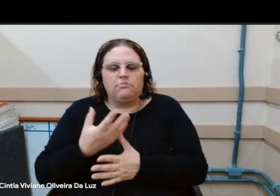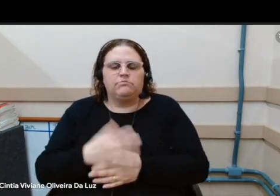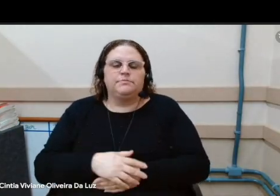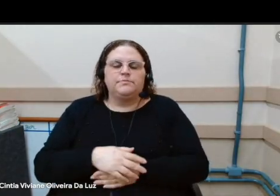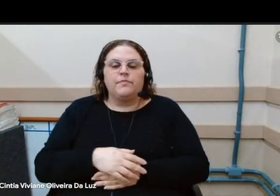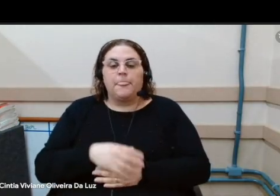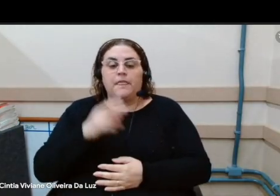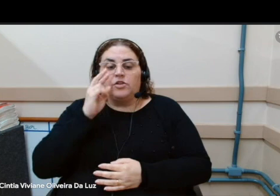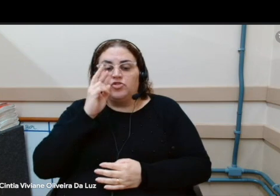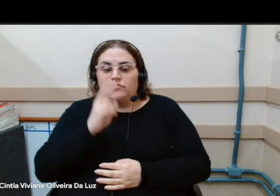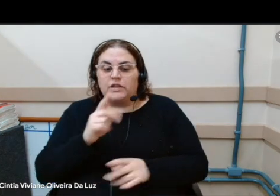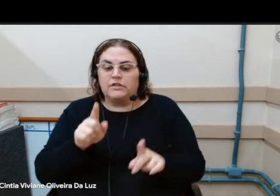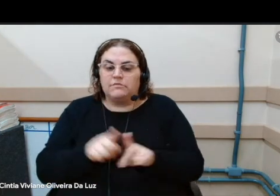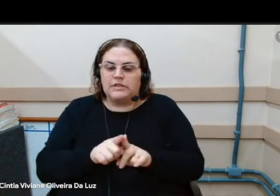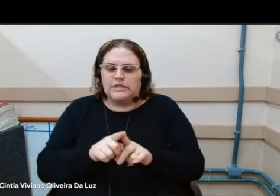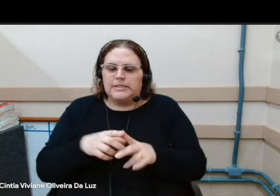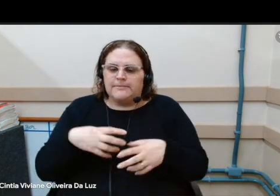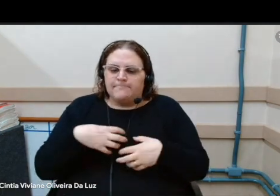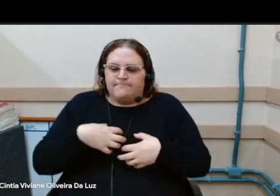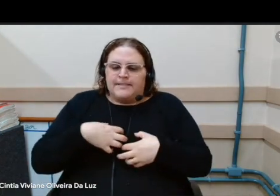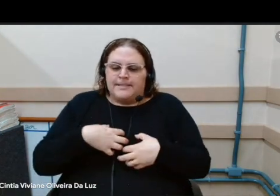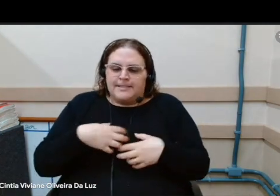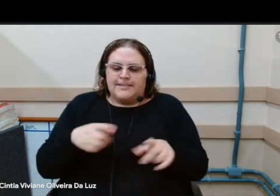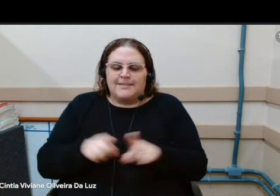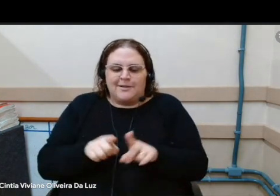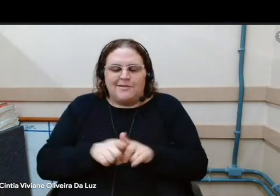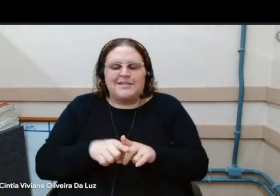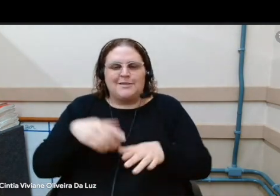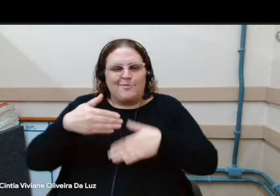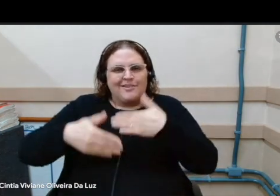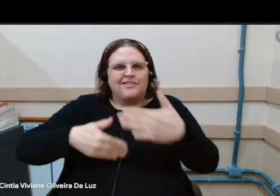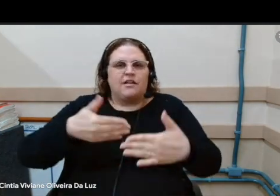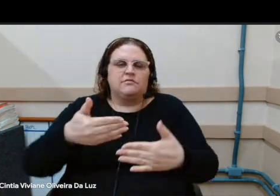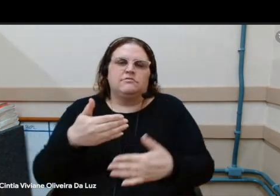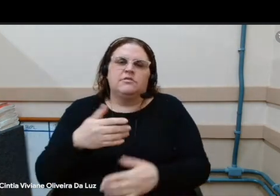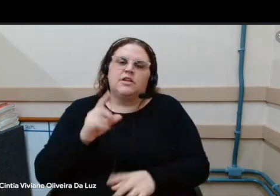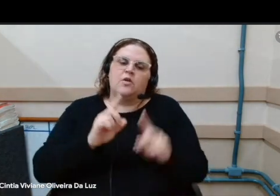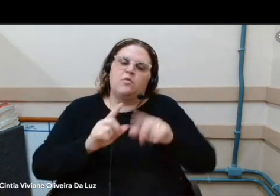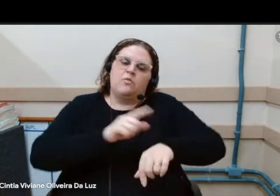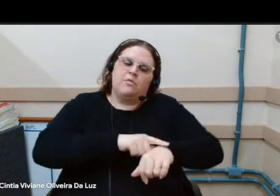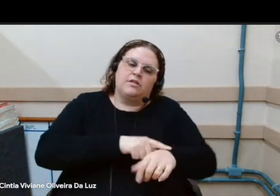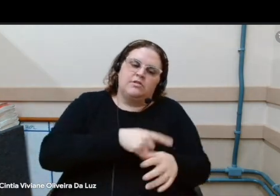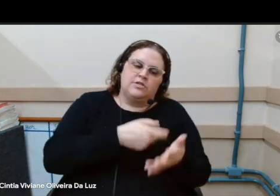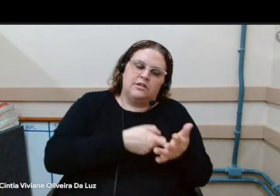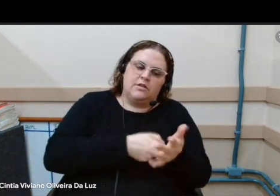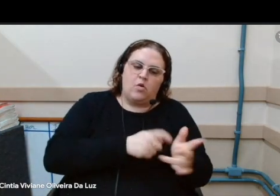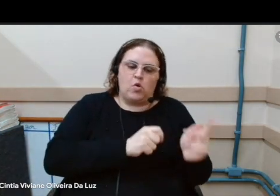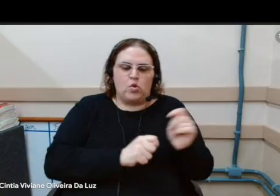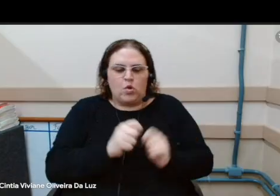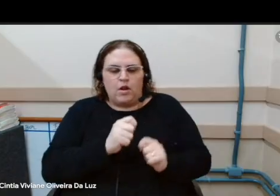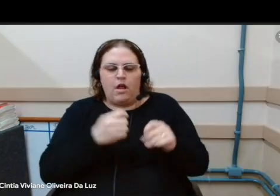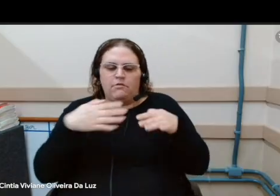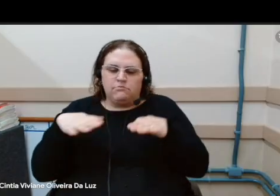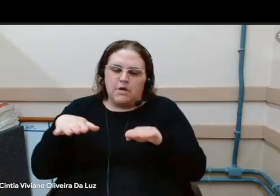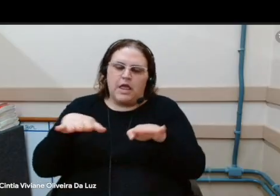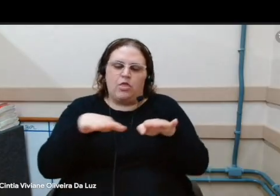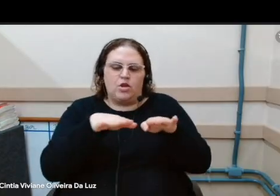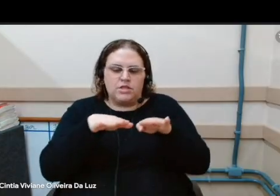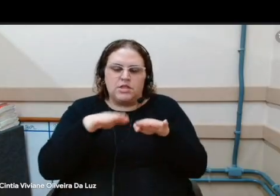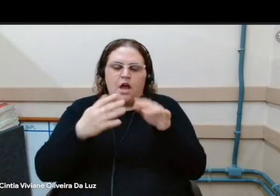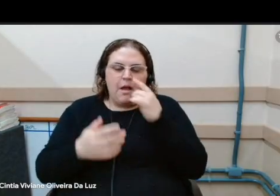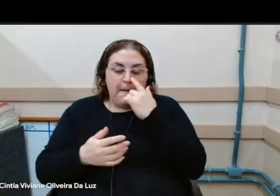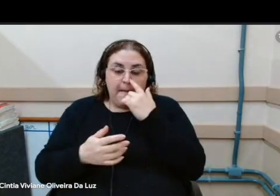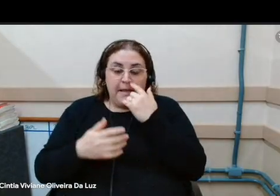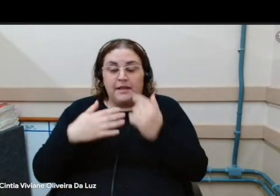tensão aí nesse processo de mização por um lado uma tentativa de controle de pad iação e na minha